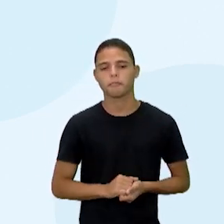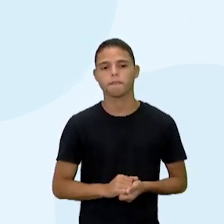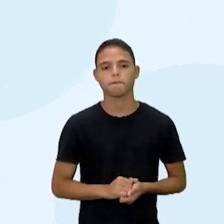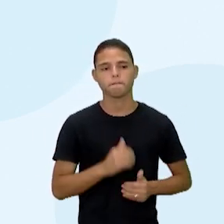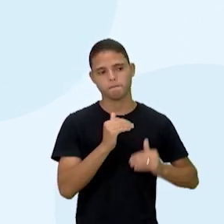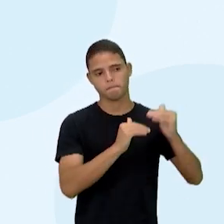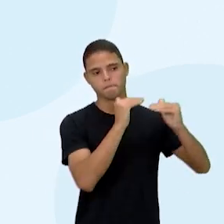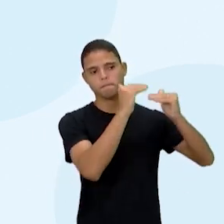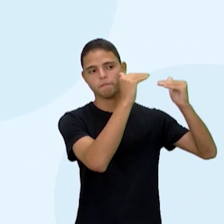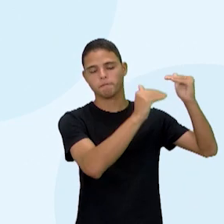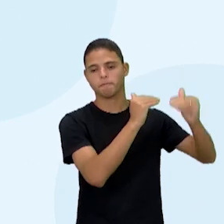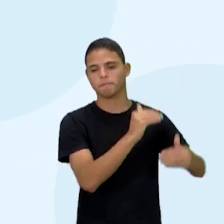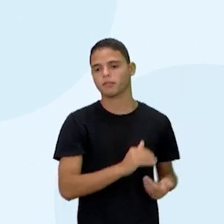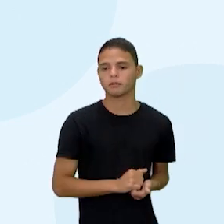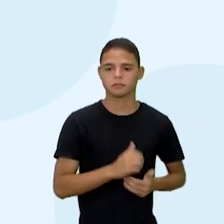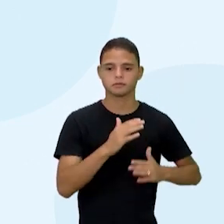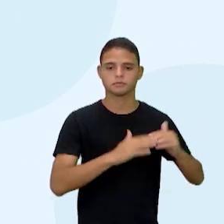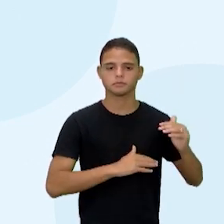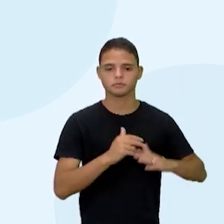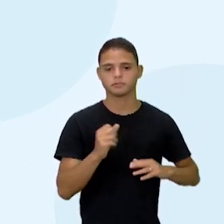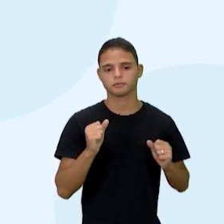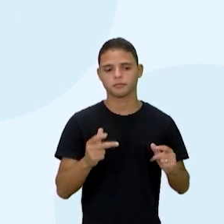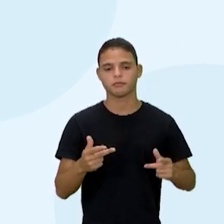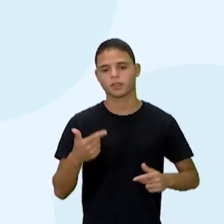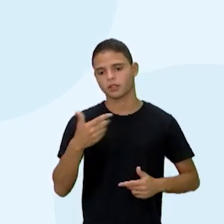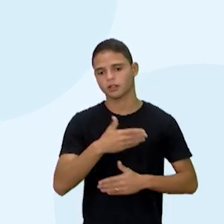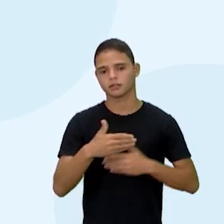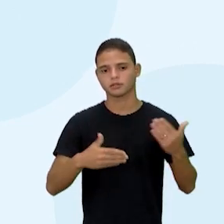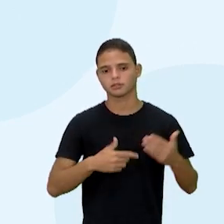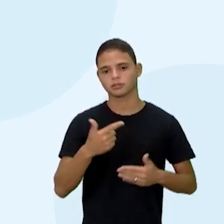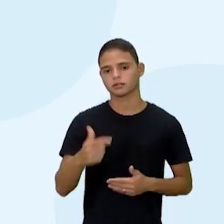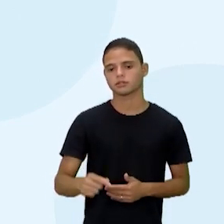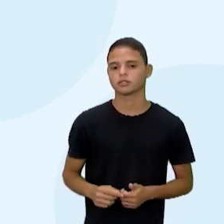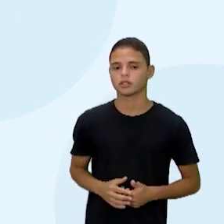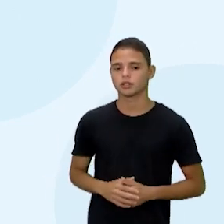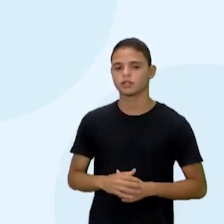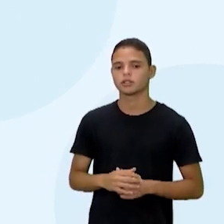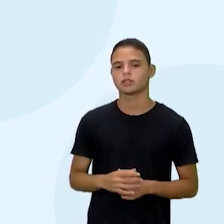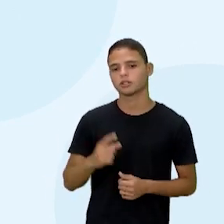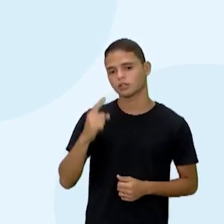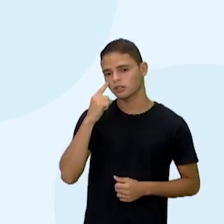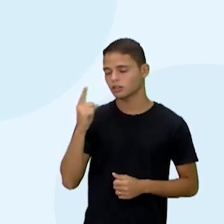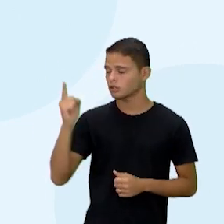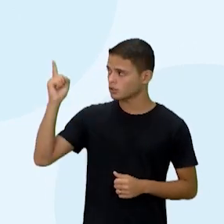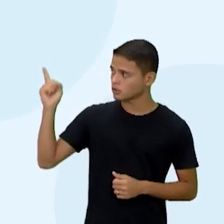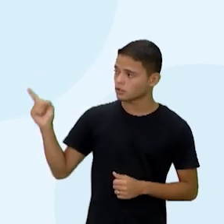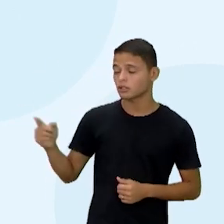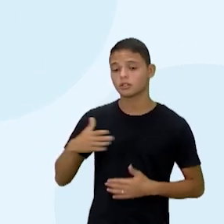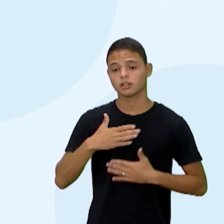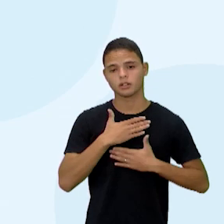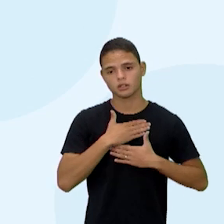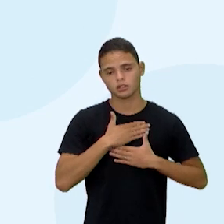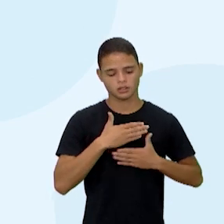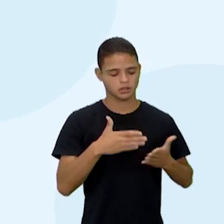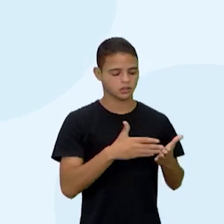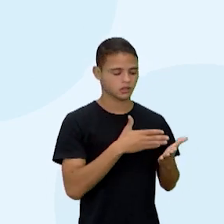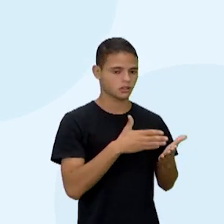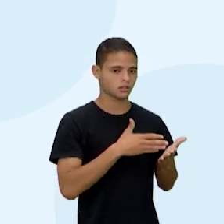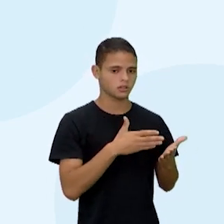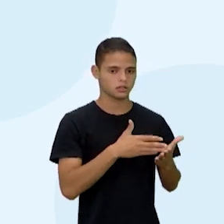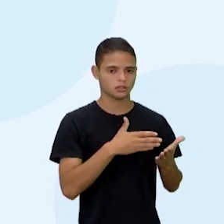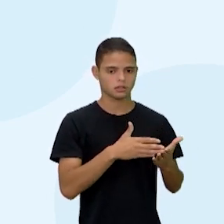para o desenvolvimento desses talentos. Próximo, tem mais algum? Esse aqui é o meu livro, né, resultado da minha pesquisa